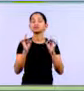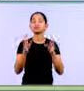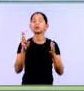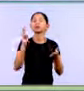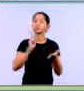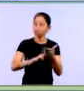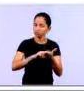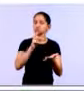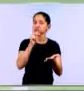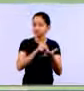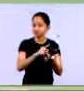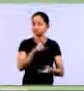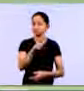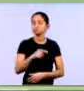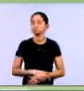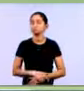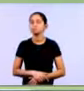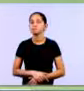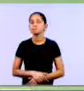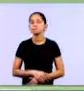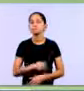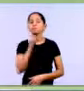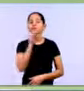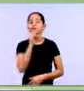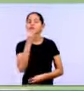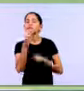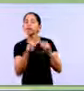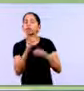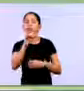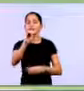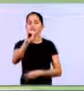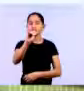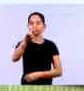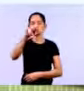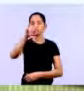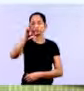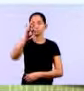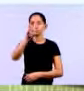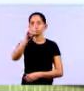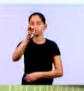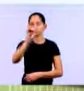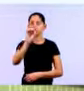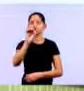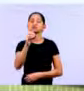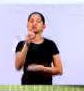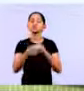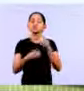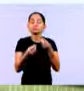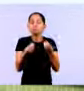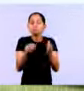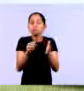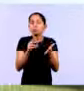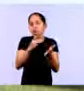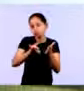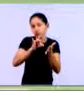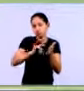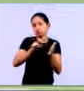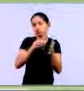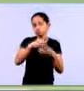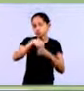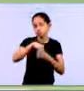multas. Vamos então às imunidades tributárias. A imunidade tributária, ela representa o